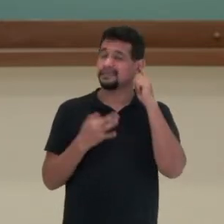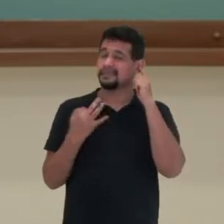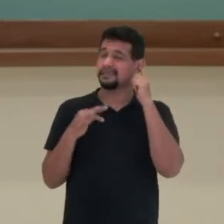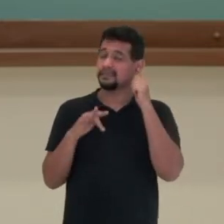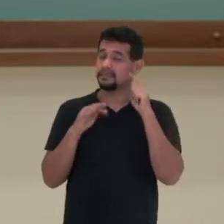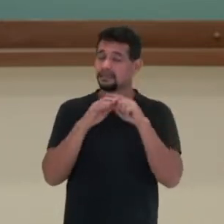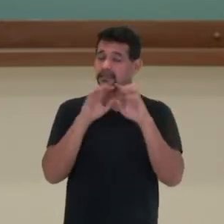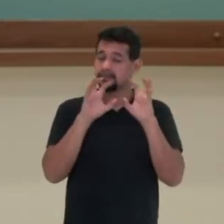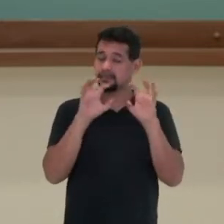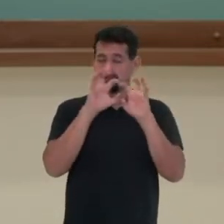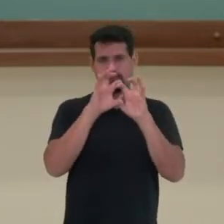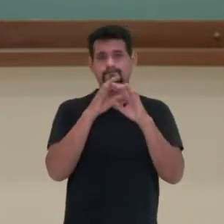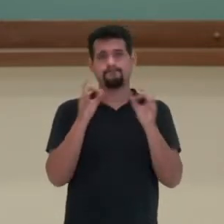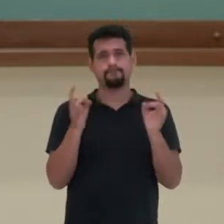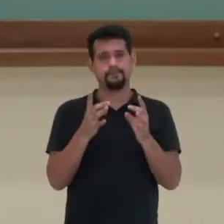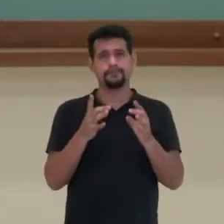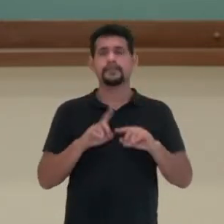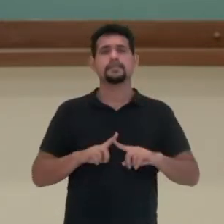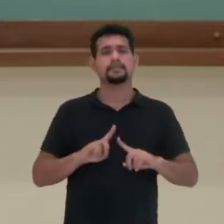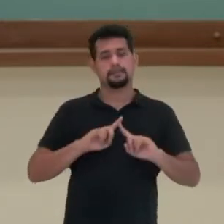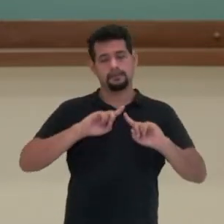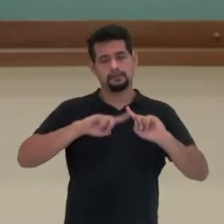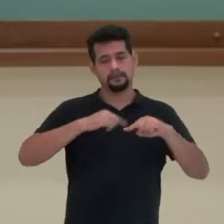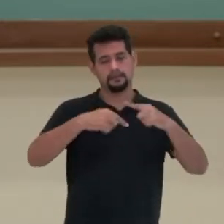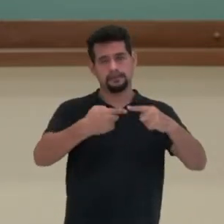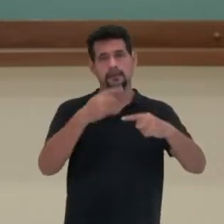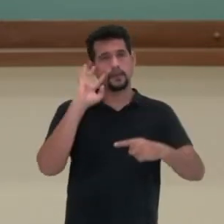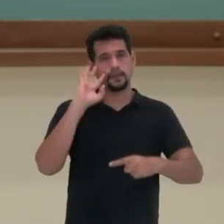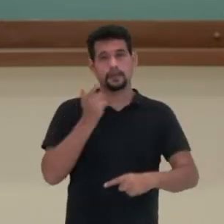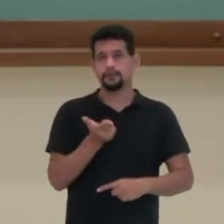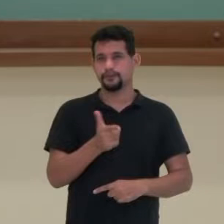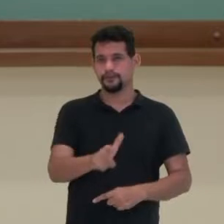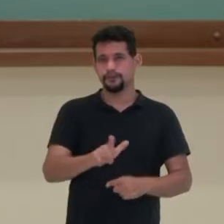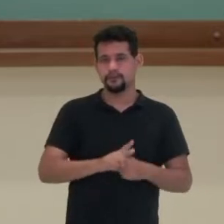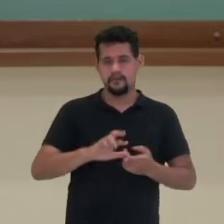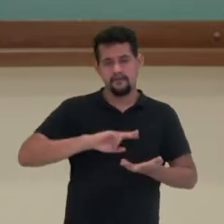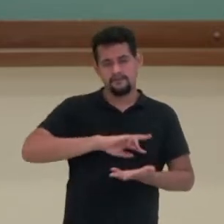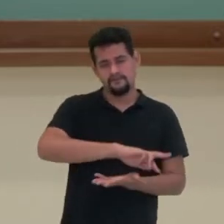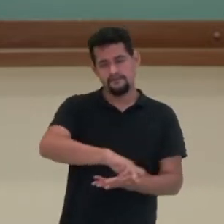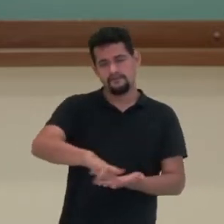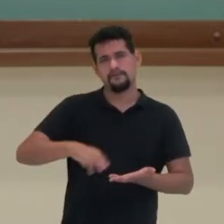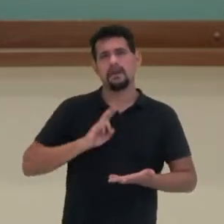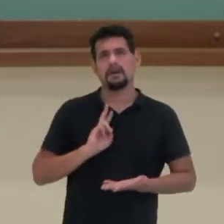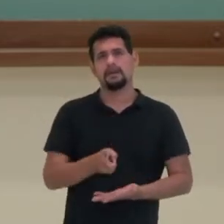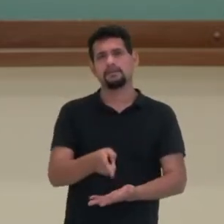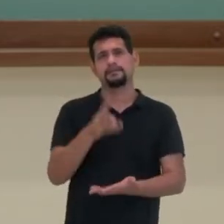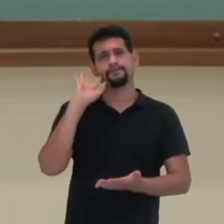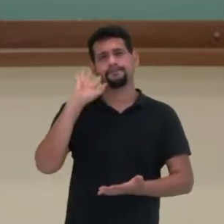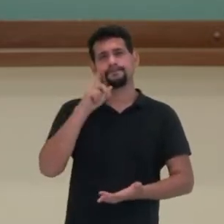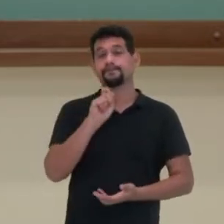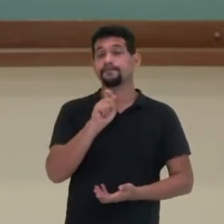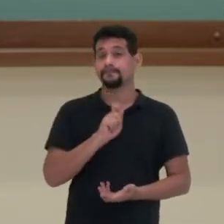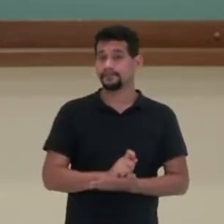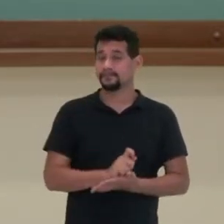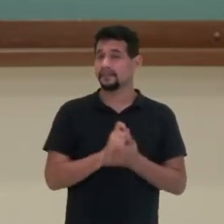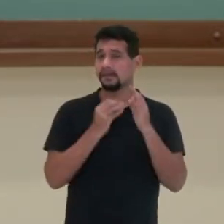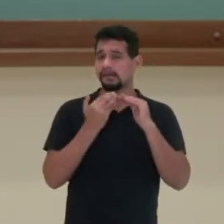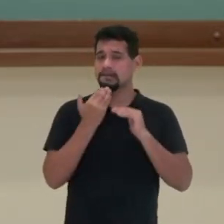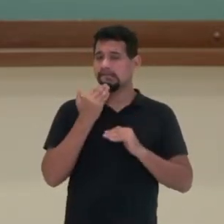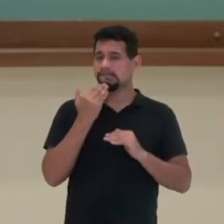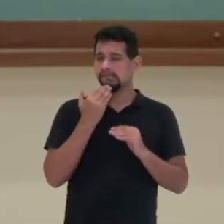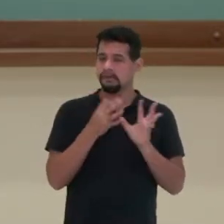fazer a cicatriz. Um tempo depois vai acontecer a mesma coisa, então várias vezes consecutivas vai formando, né, vai